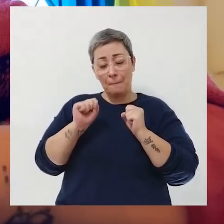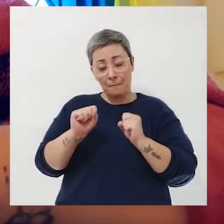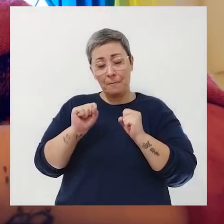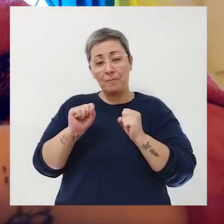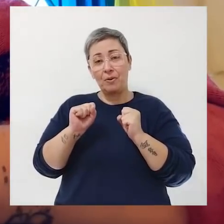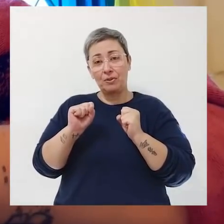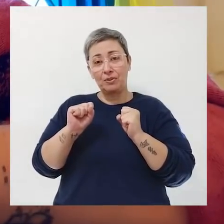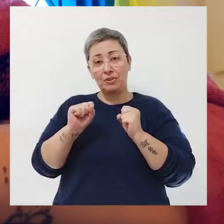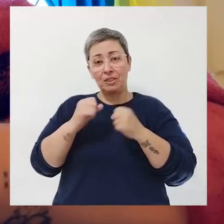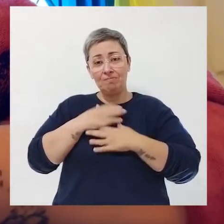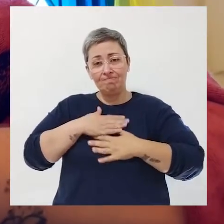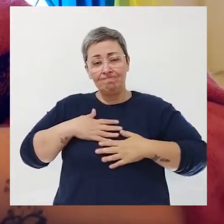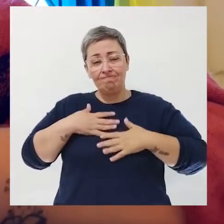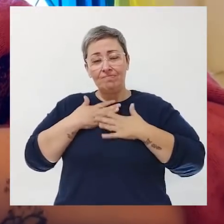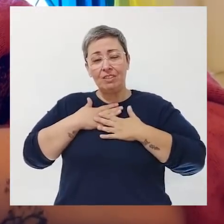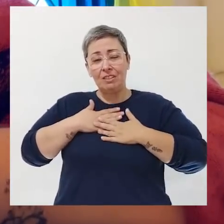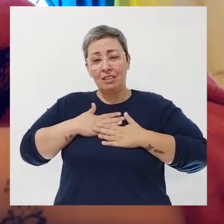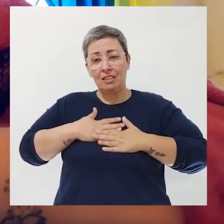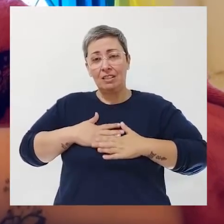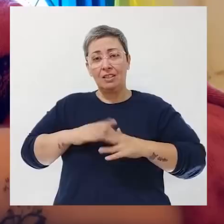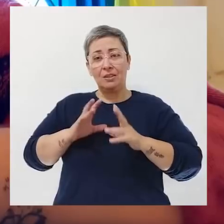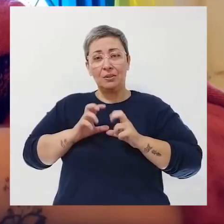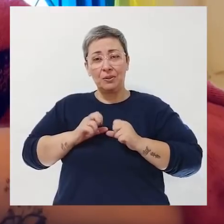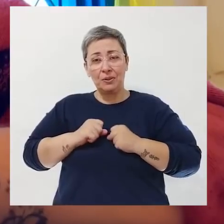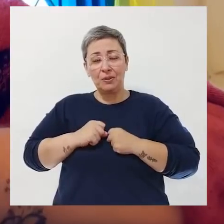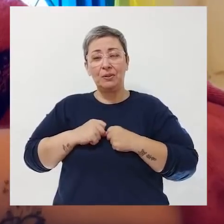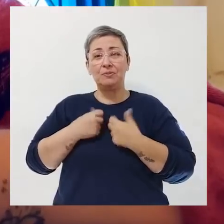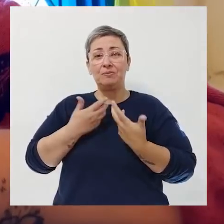palavras que pudessem acolher,